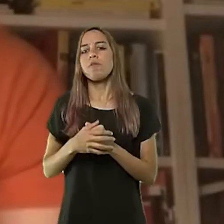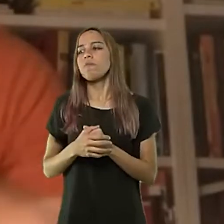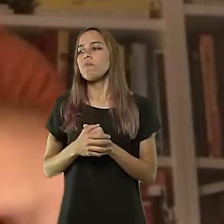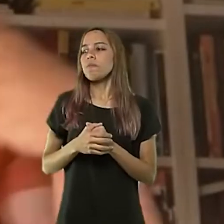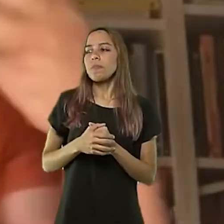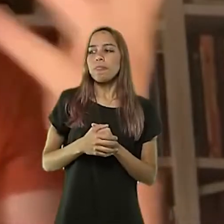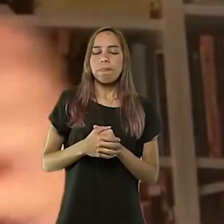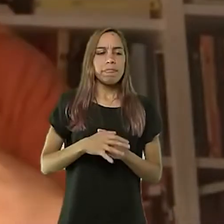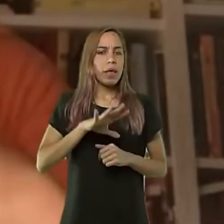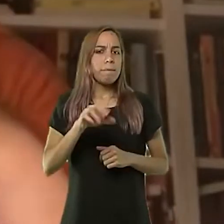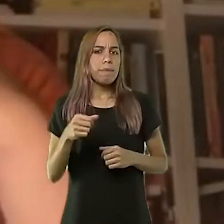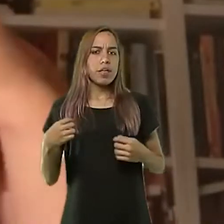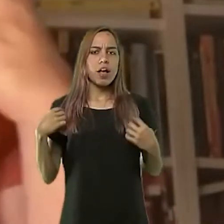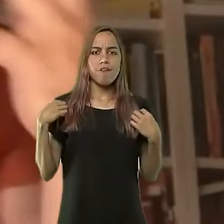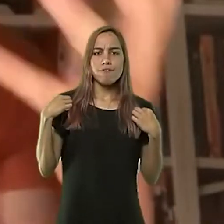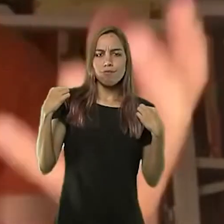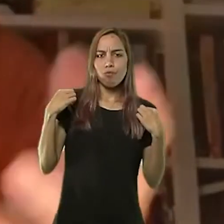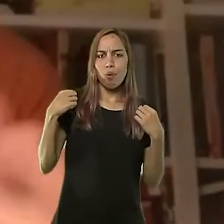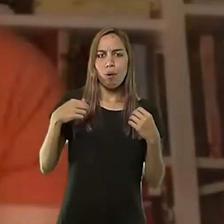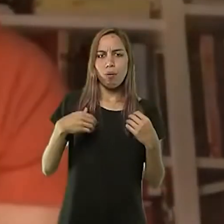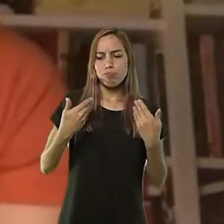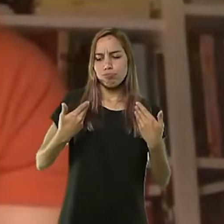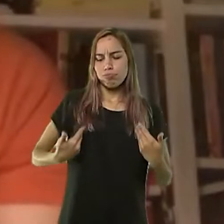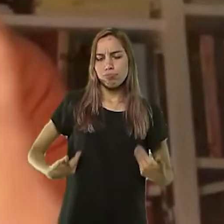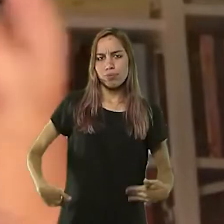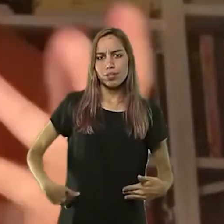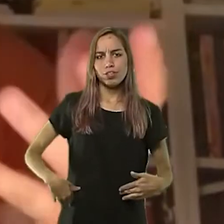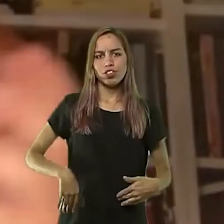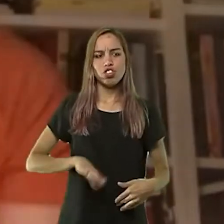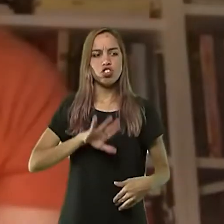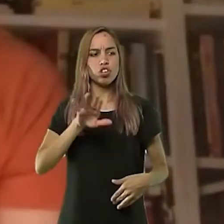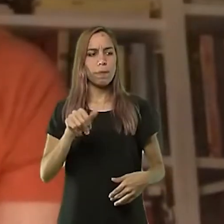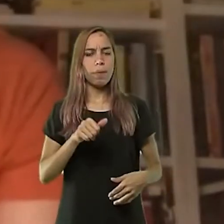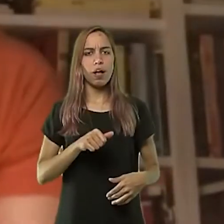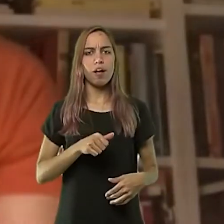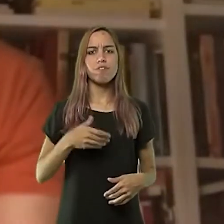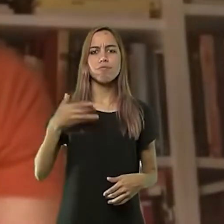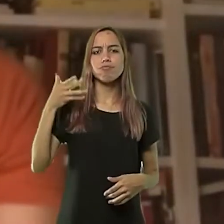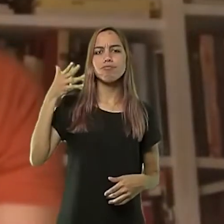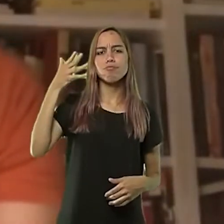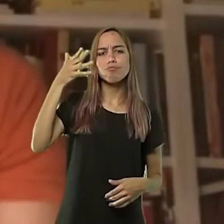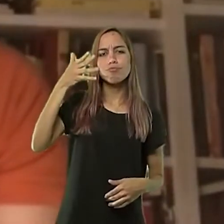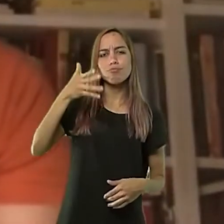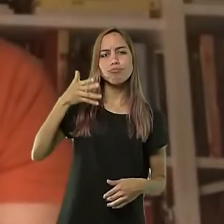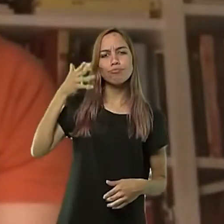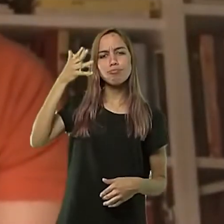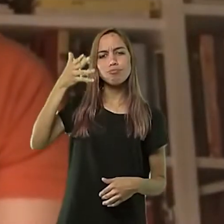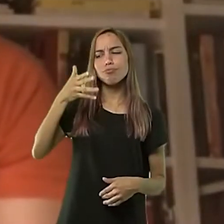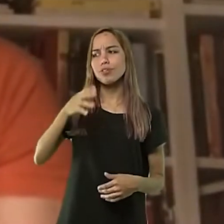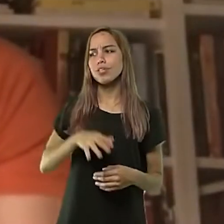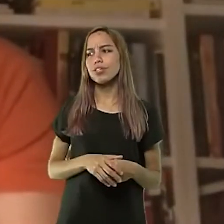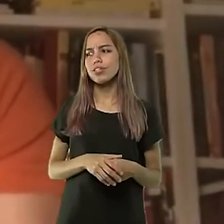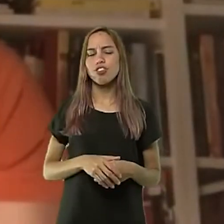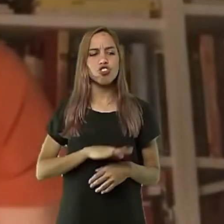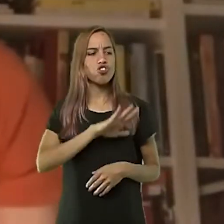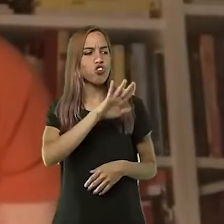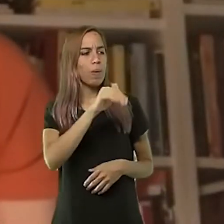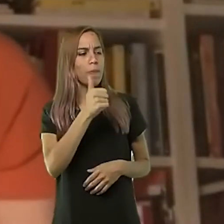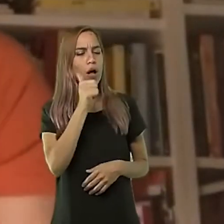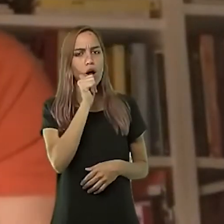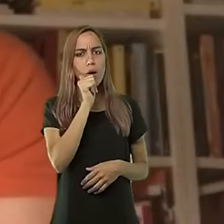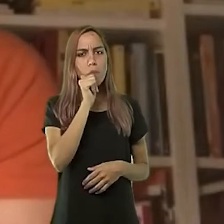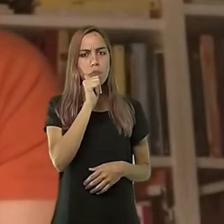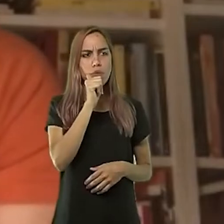por aí fora. Ia com ela à ópera, obrigava as criadas, como se chamavam na